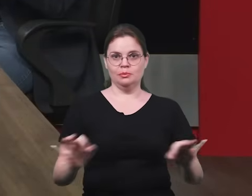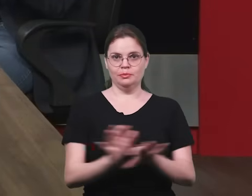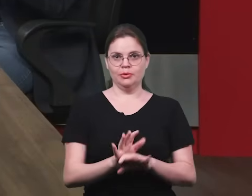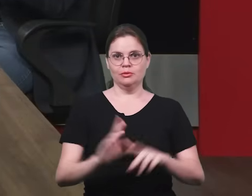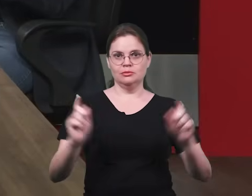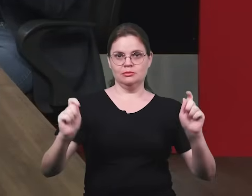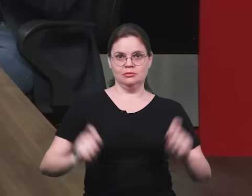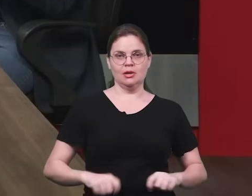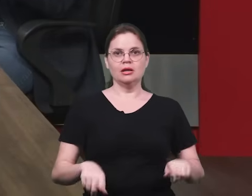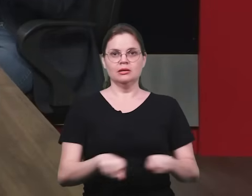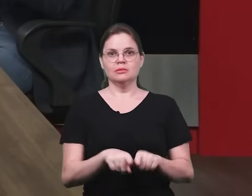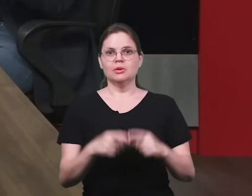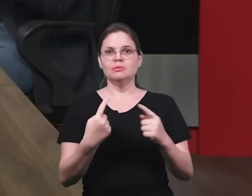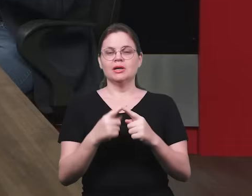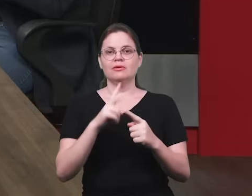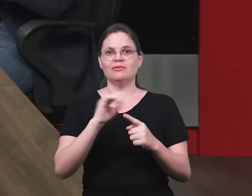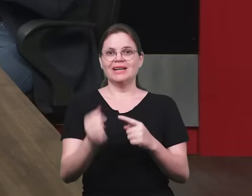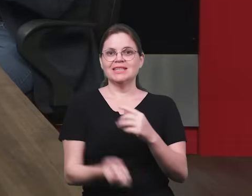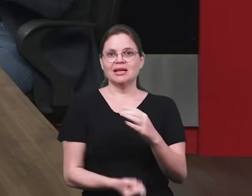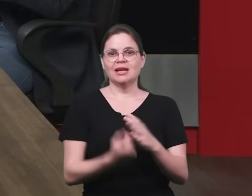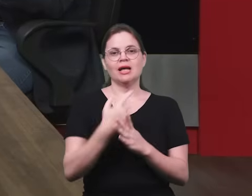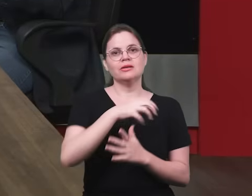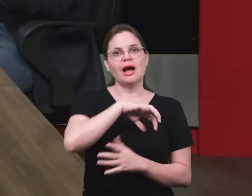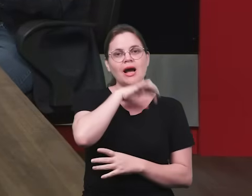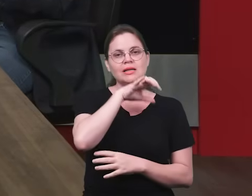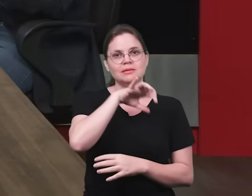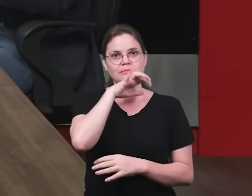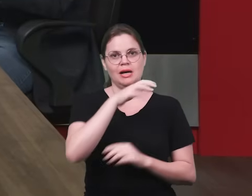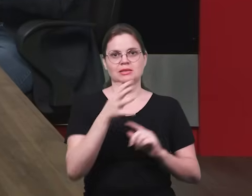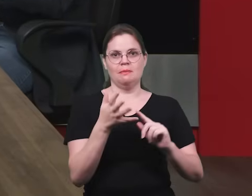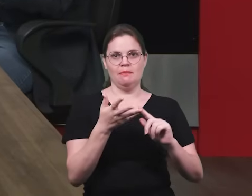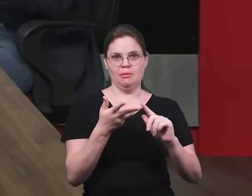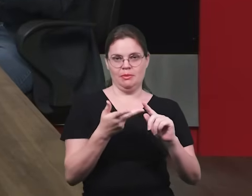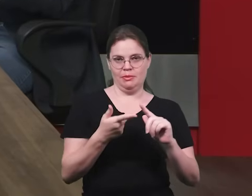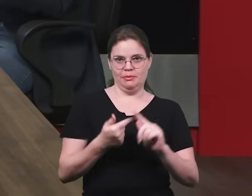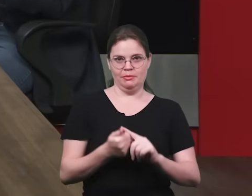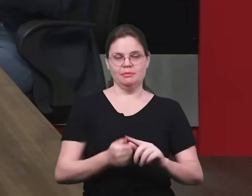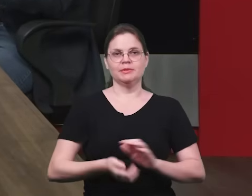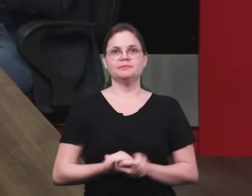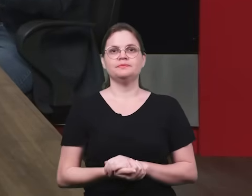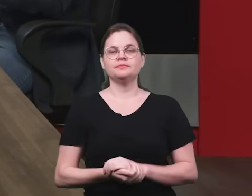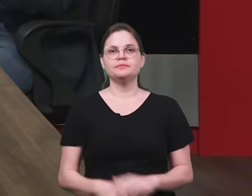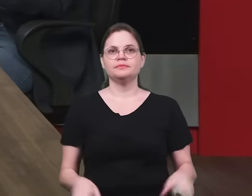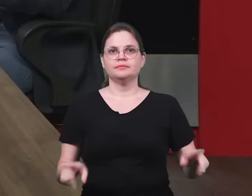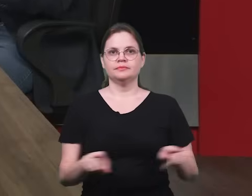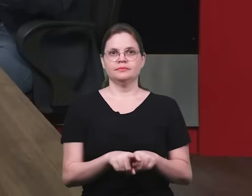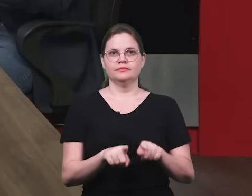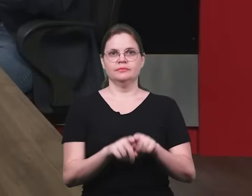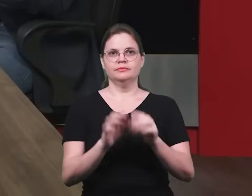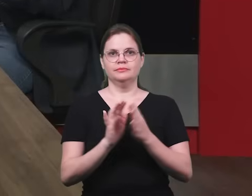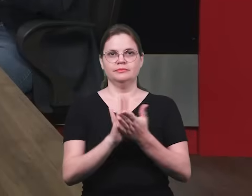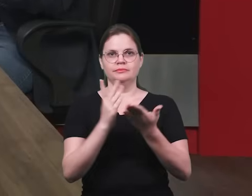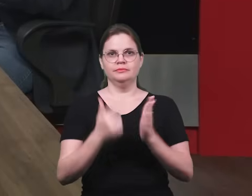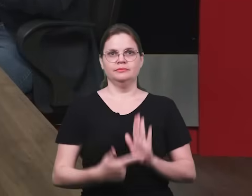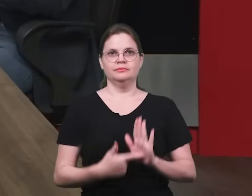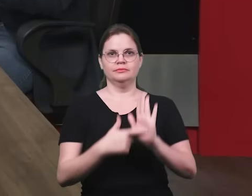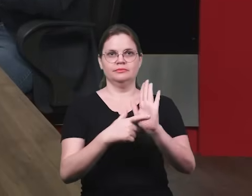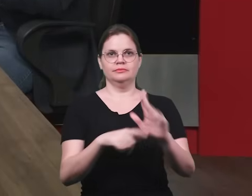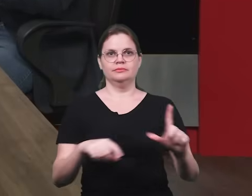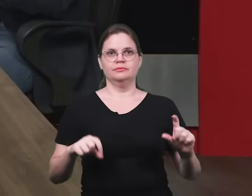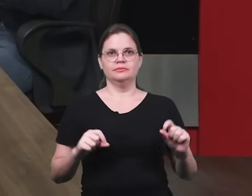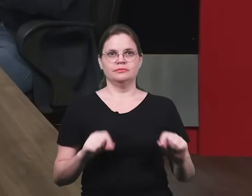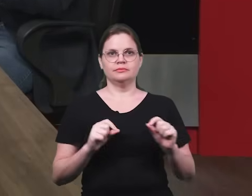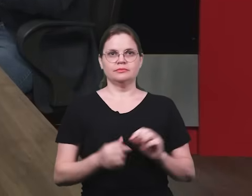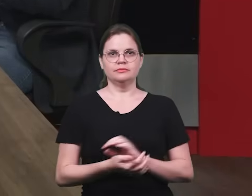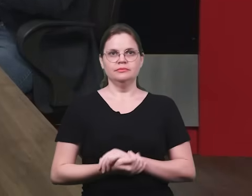gente vai chamar de um ecossistema bem consolidado. E aqui a Bíblia ela vai nos chamar a atenção, e chamando já o pastor